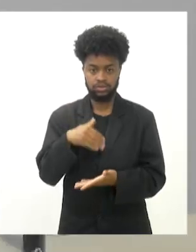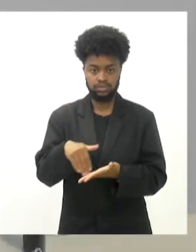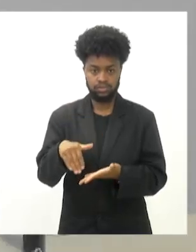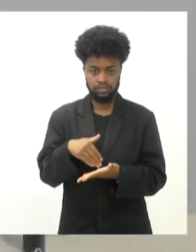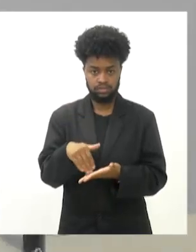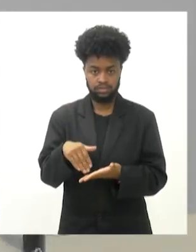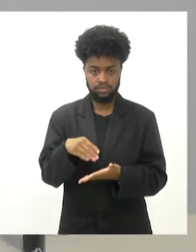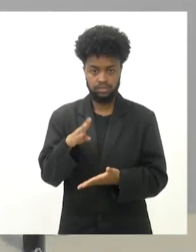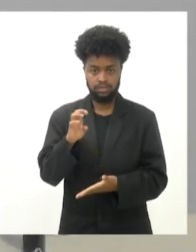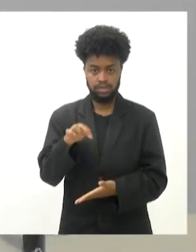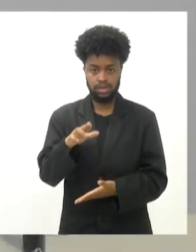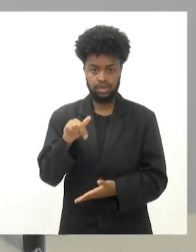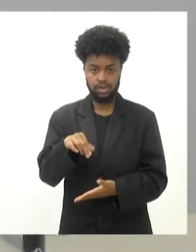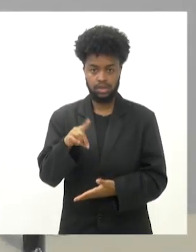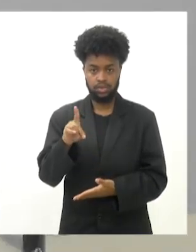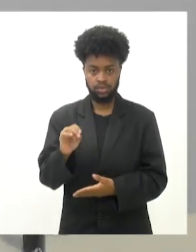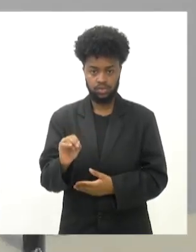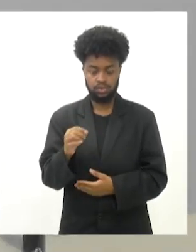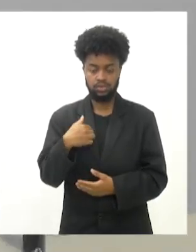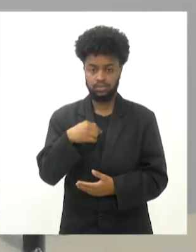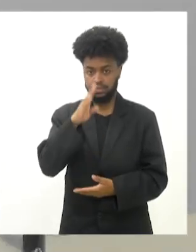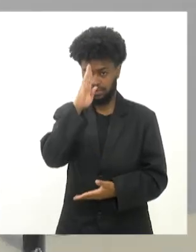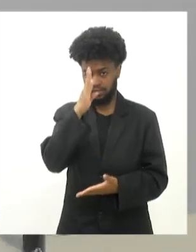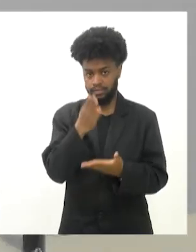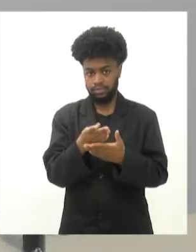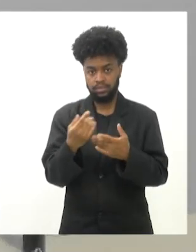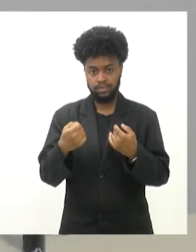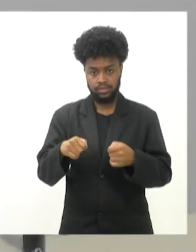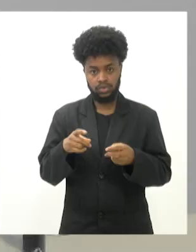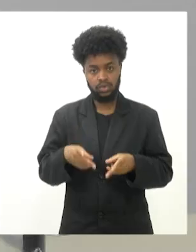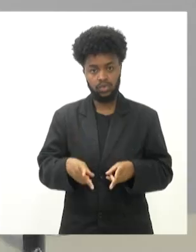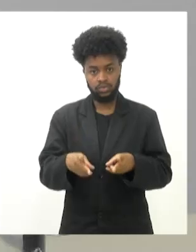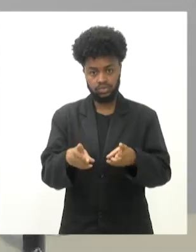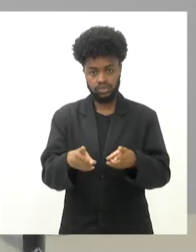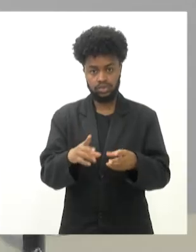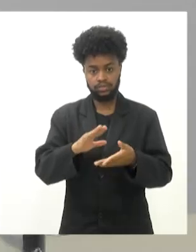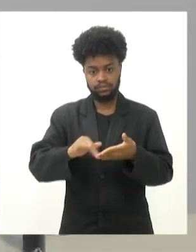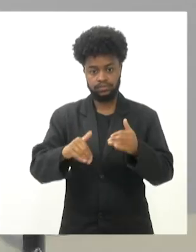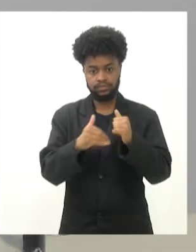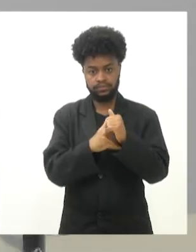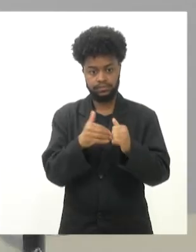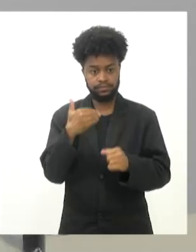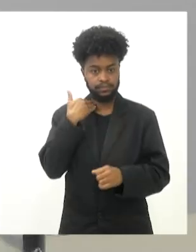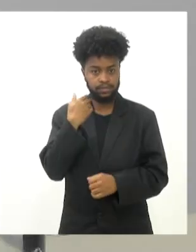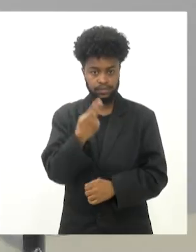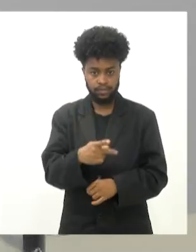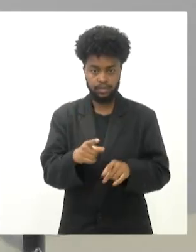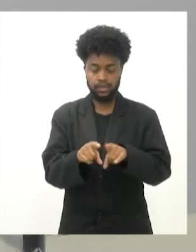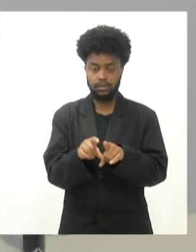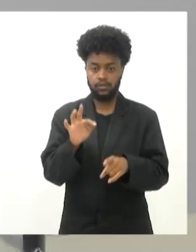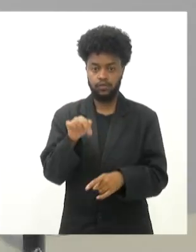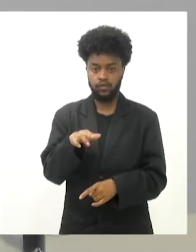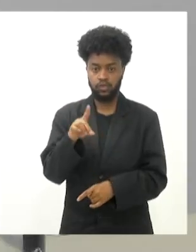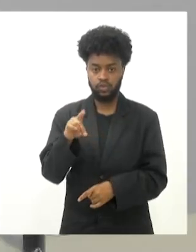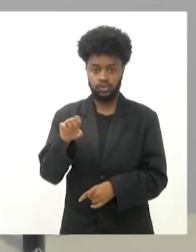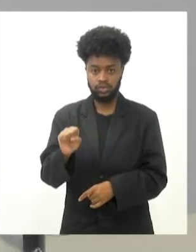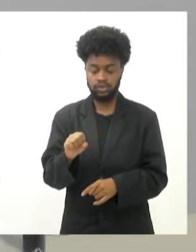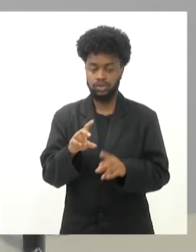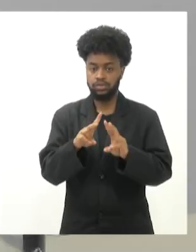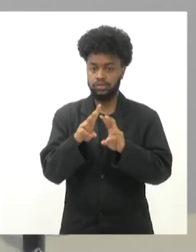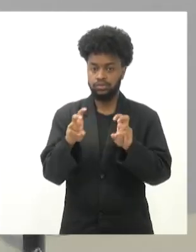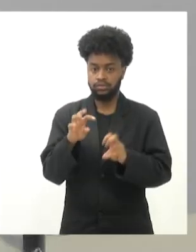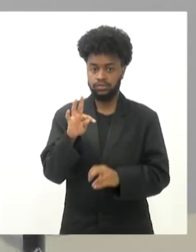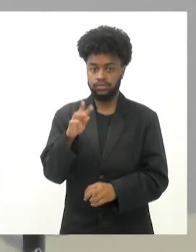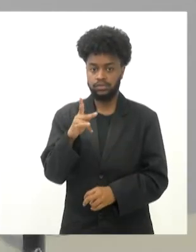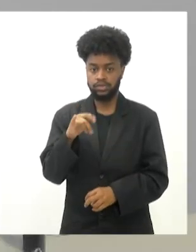ex-secretário Bernardo Rossi, acho que a gente tem que manter a questão da quebra dele, mas acho que tem que incluir também os fundos. Com relação ao conselheiro